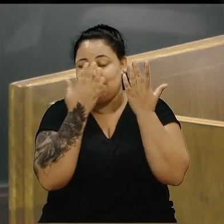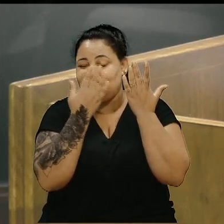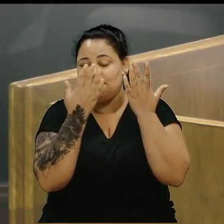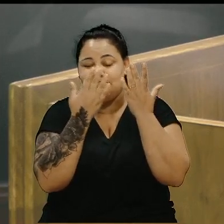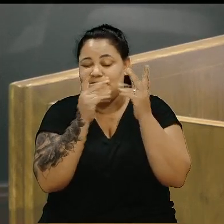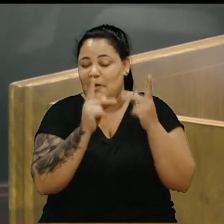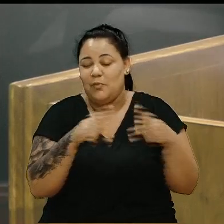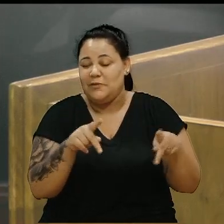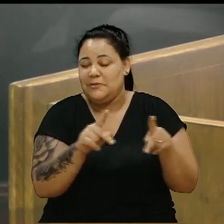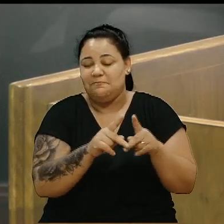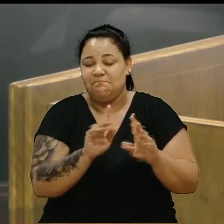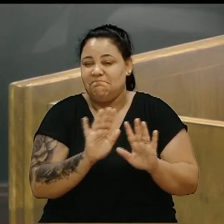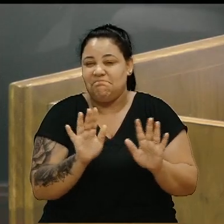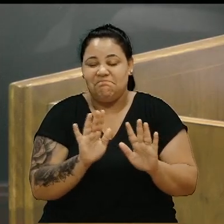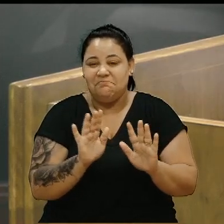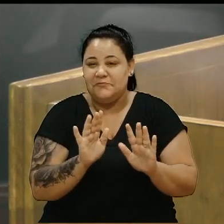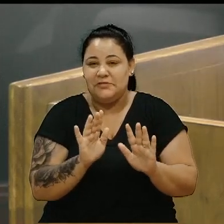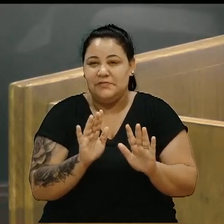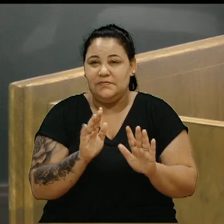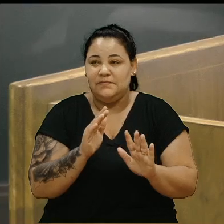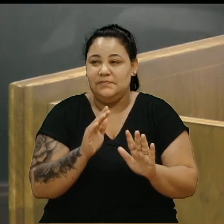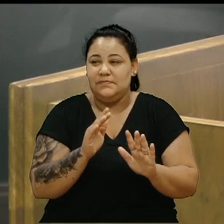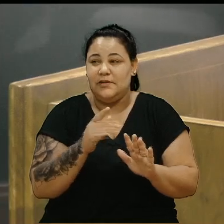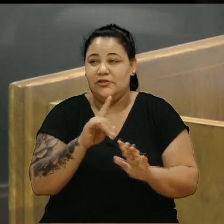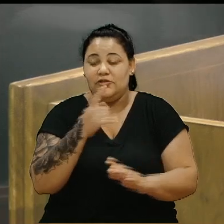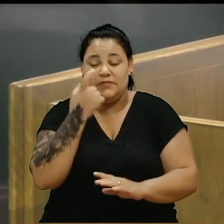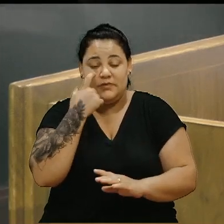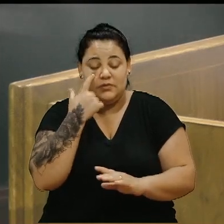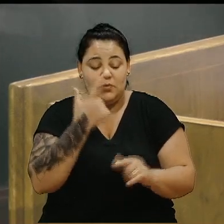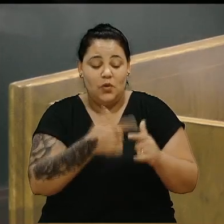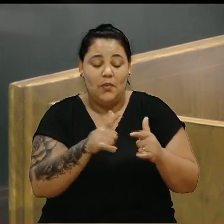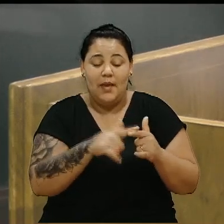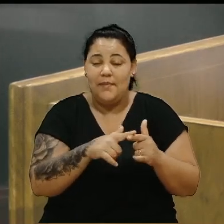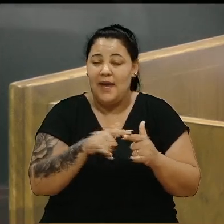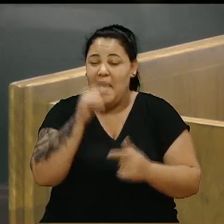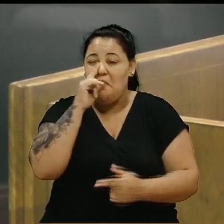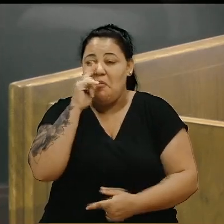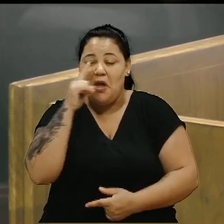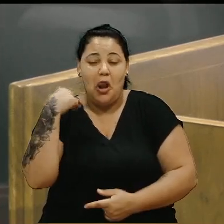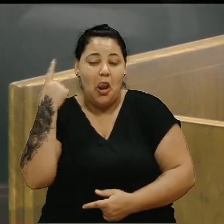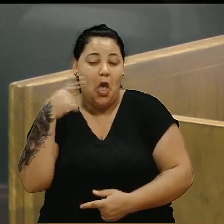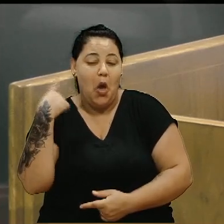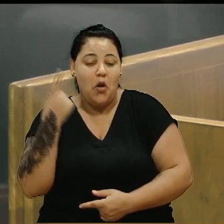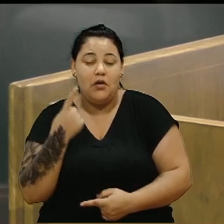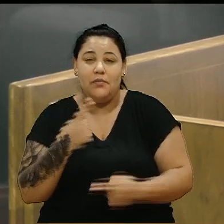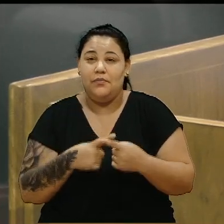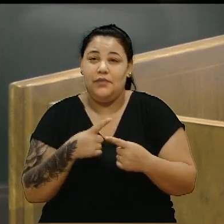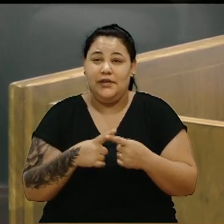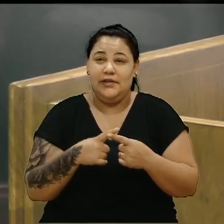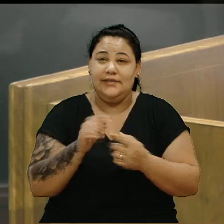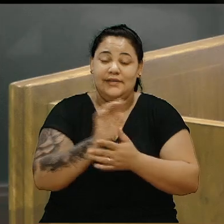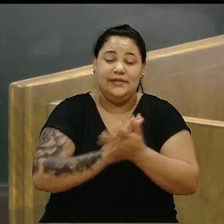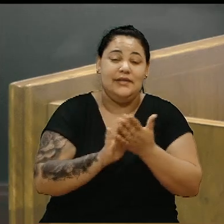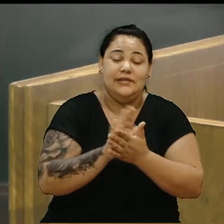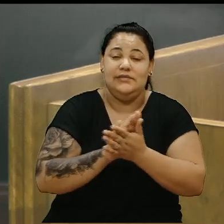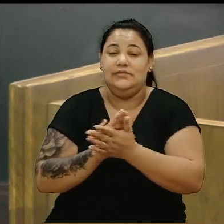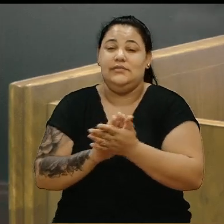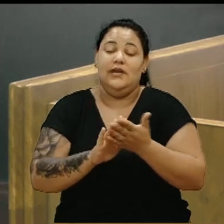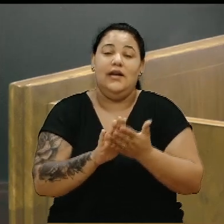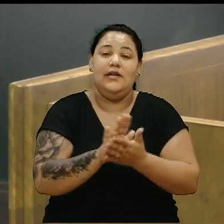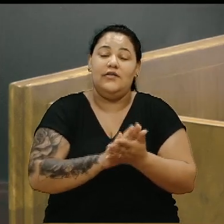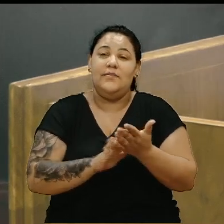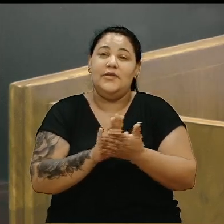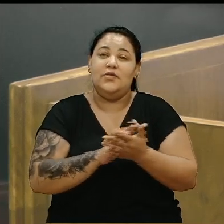somos vistos como, lá vem a encrenca, lá vem as loucas, porque nada nós conseguimos fácil. Tudo